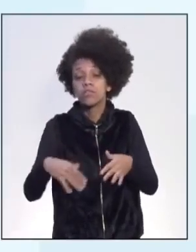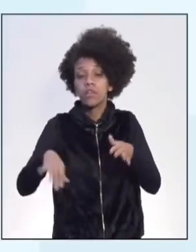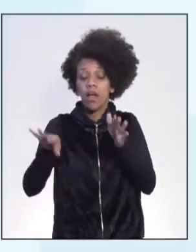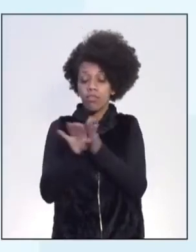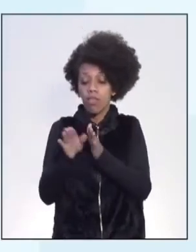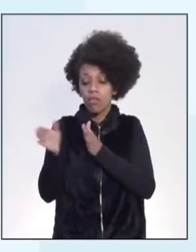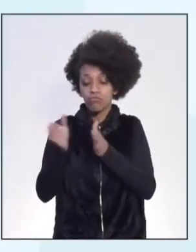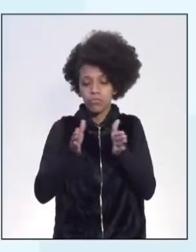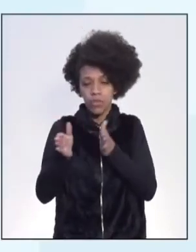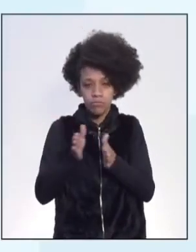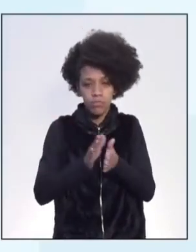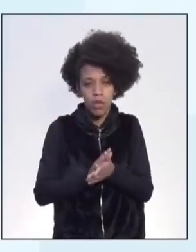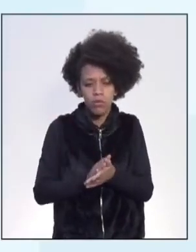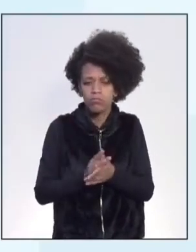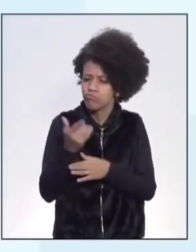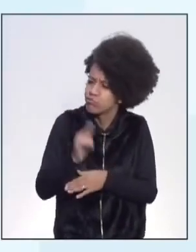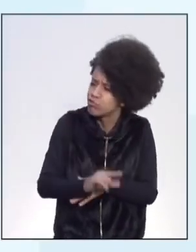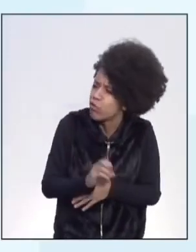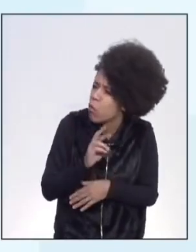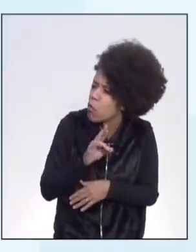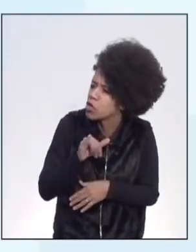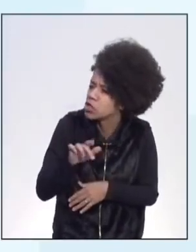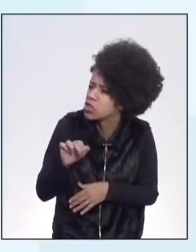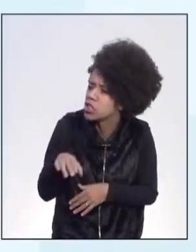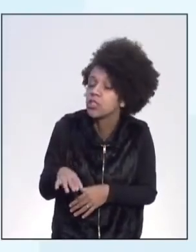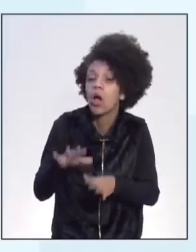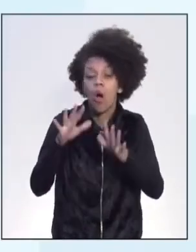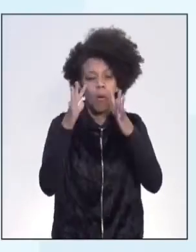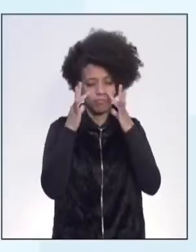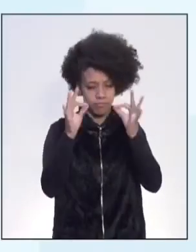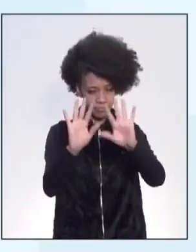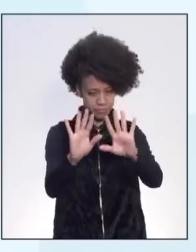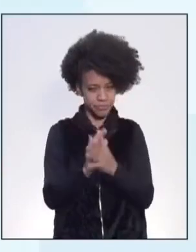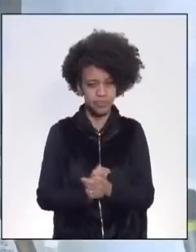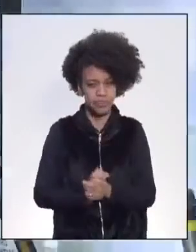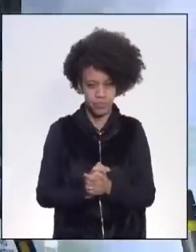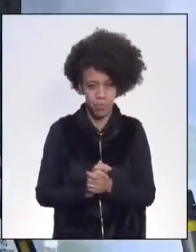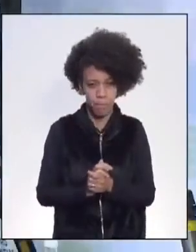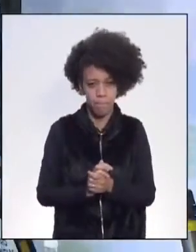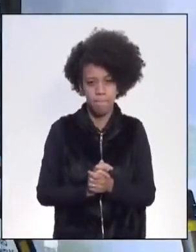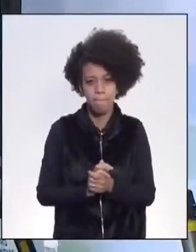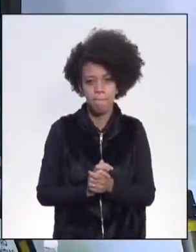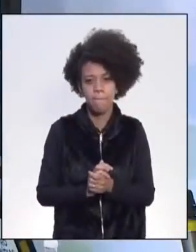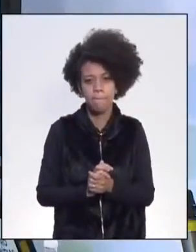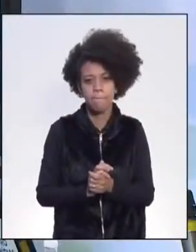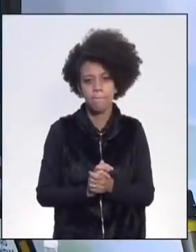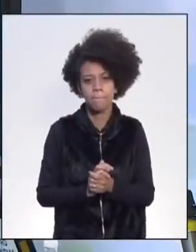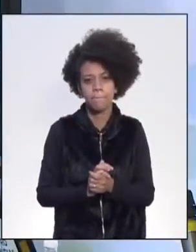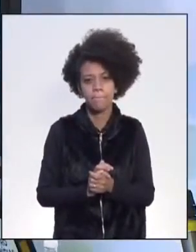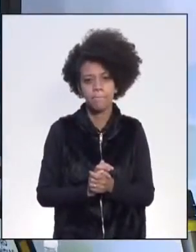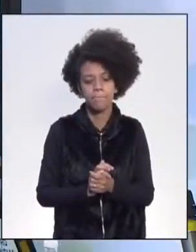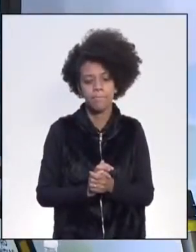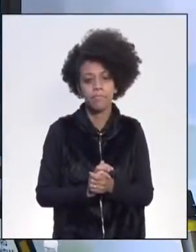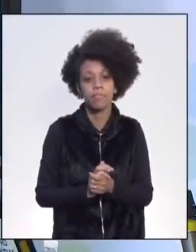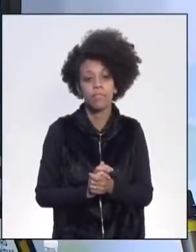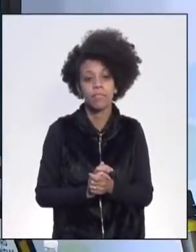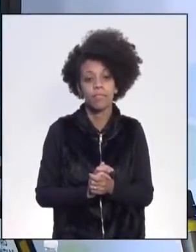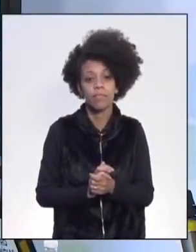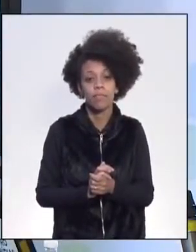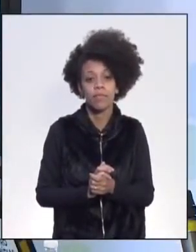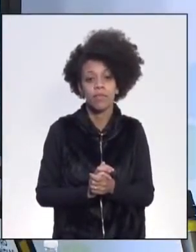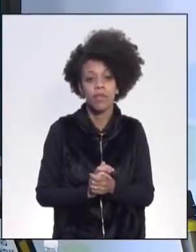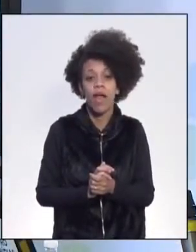direção? De novo, o que é isso, origem? Então, olha, vem aqui comigo um pouquinho para eu mostrar para vocês. Eu mudei, aqui.